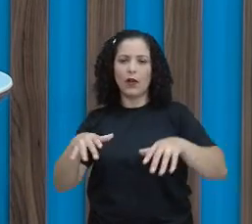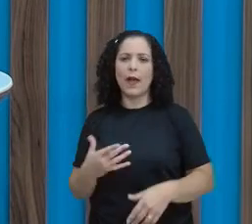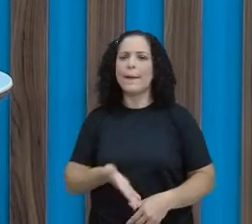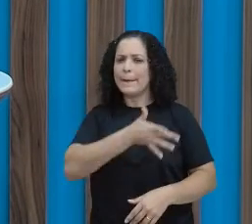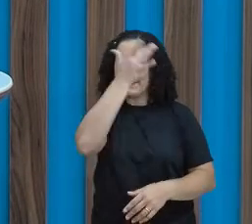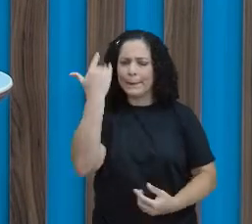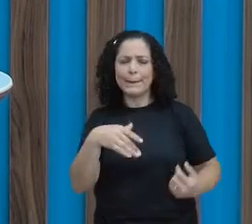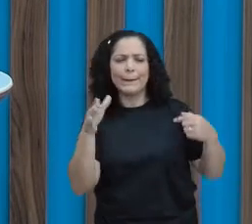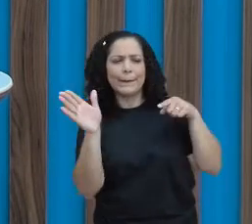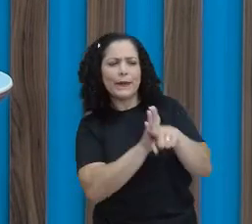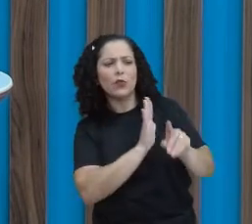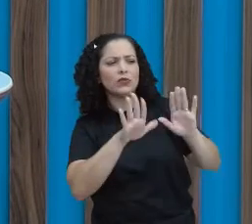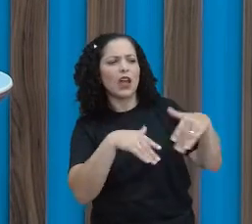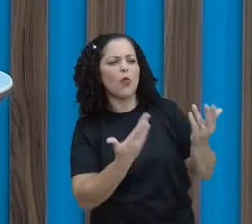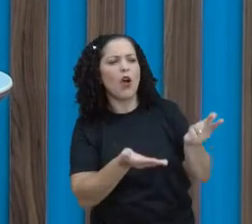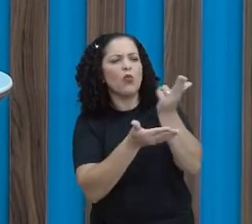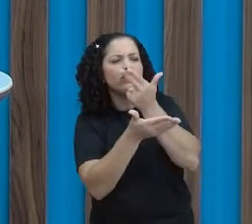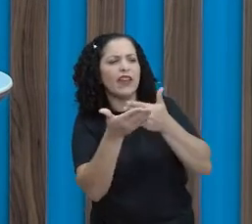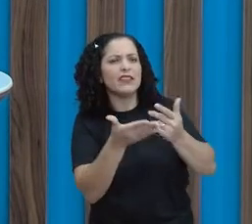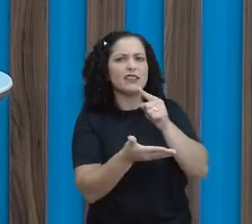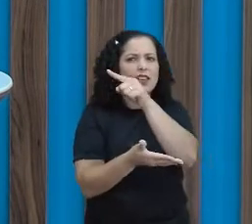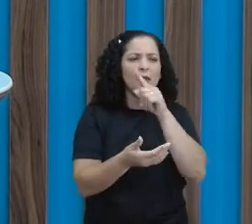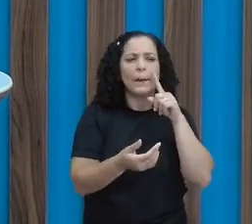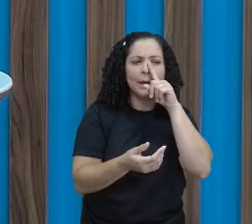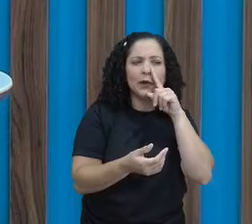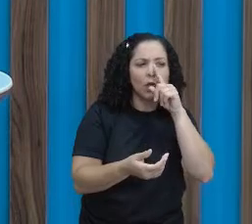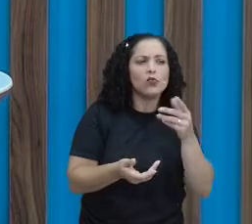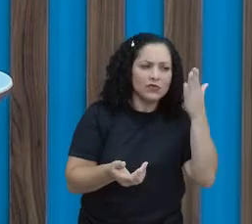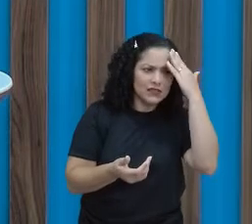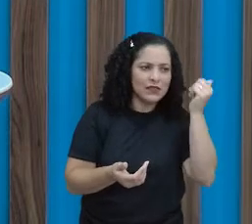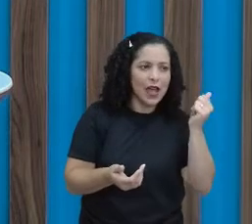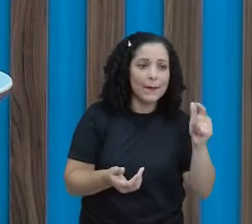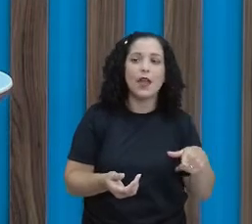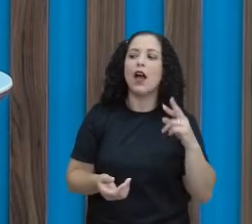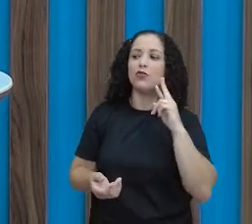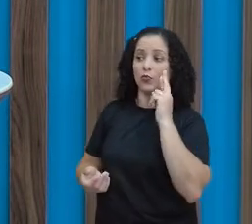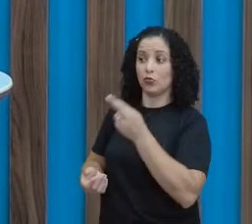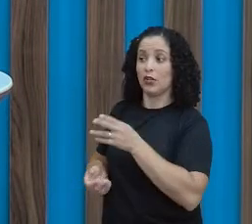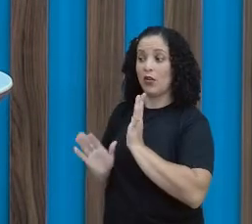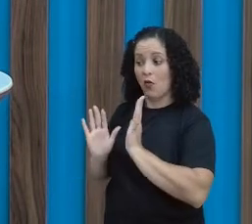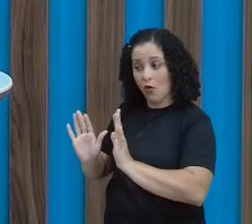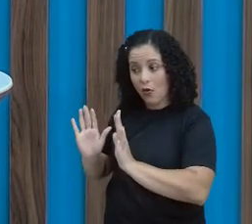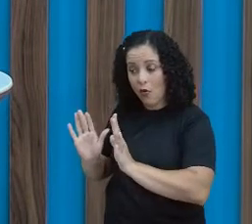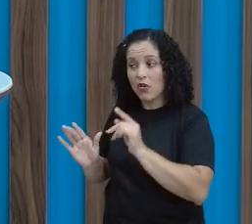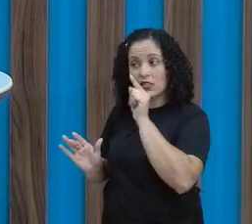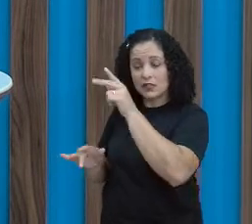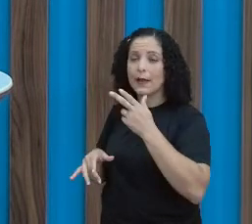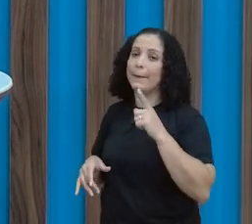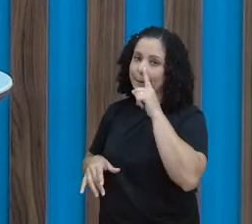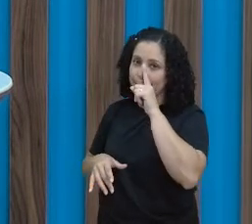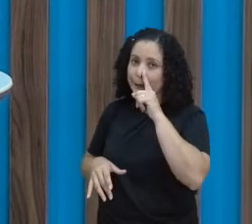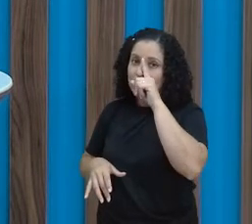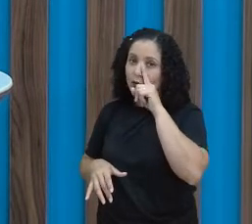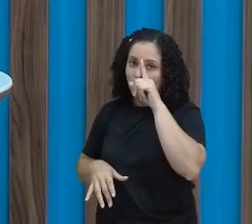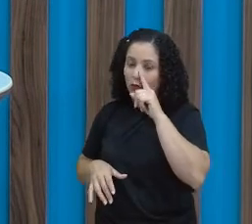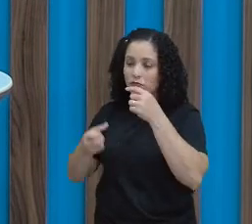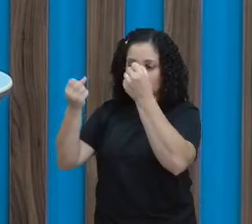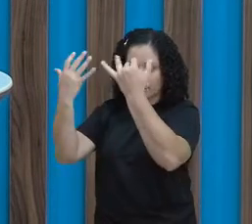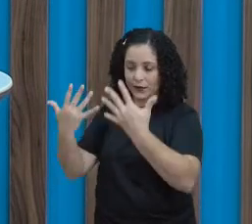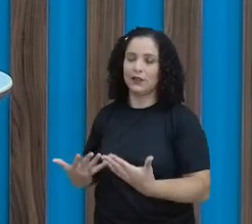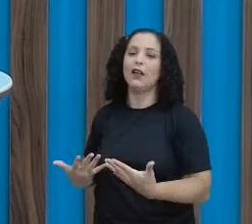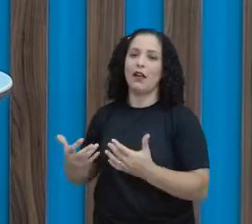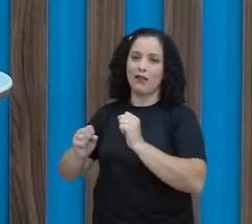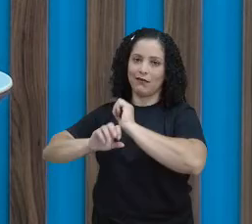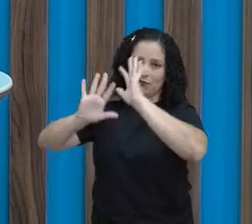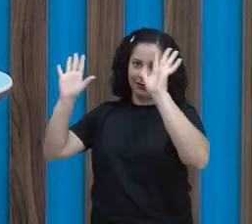é esse, ou até mesmo vocês apresentarem, você sabe que símbolo é esse? Ao pai, ao avô, à tia, ao tio. É muito importante isso,